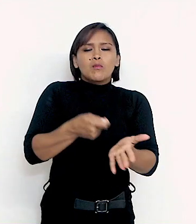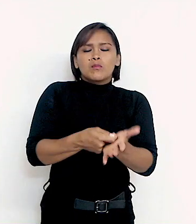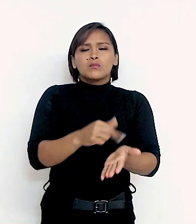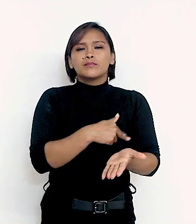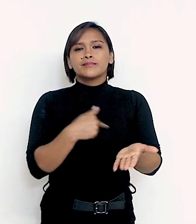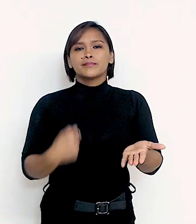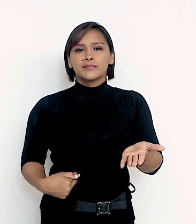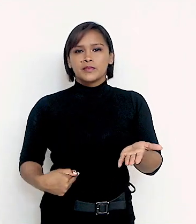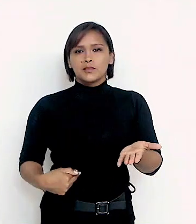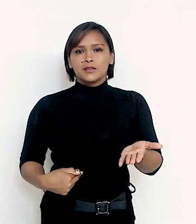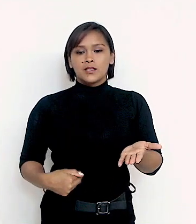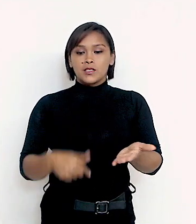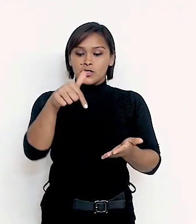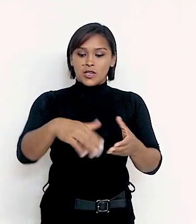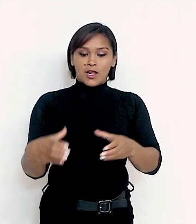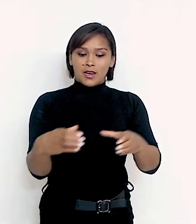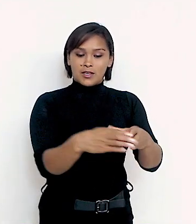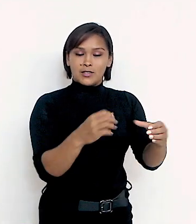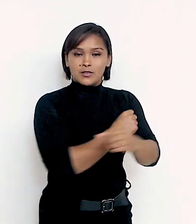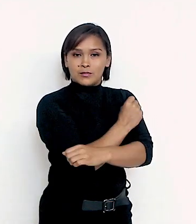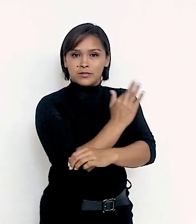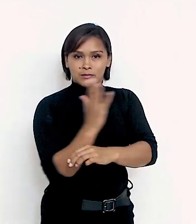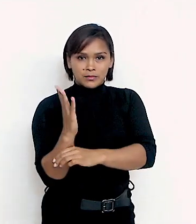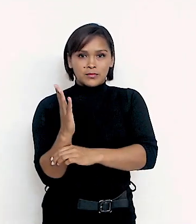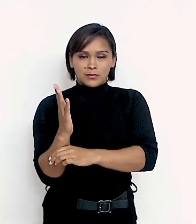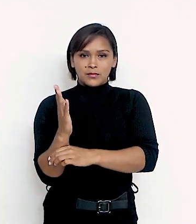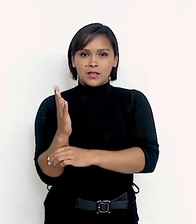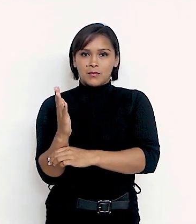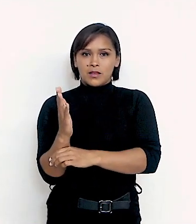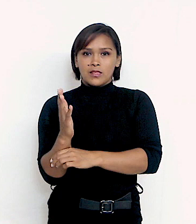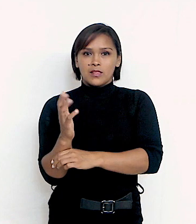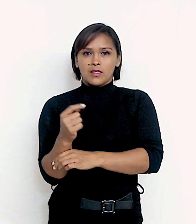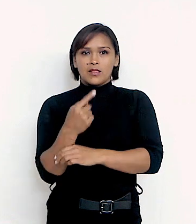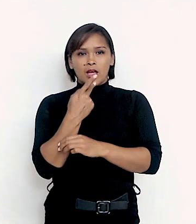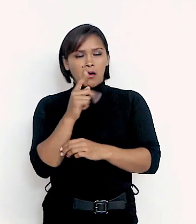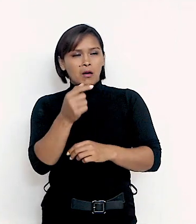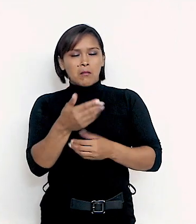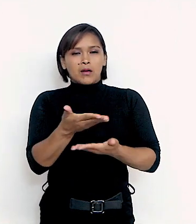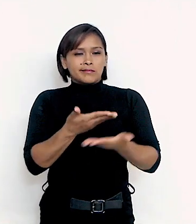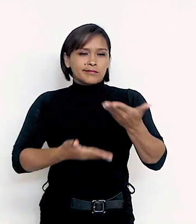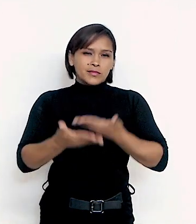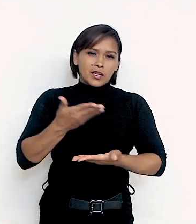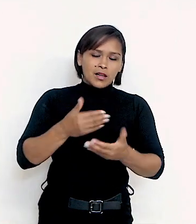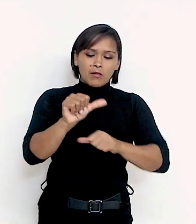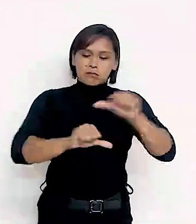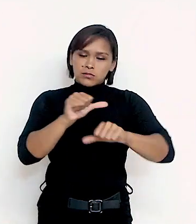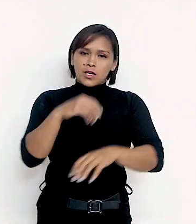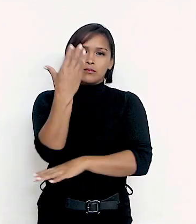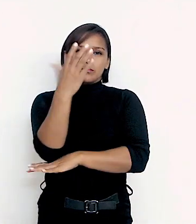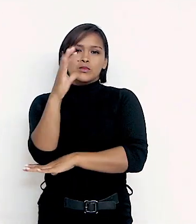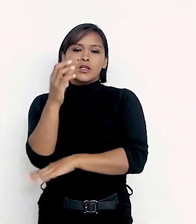chineses nessa área ambiental de imagina que mais talvez em relação ao mudança do clima